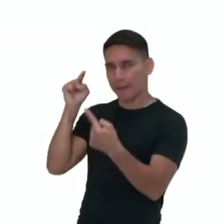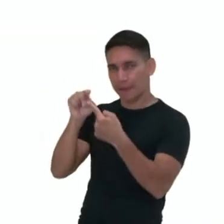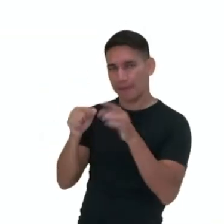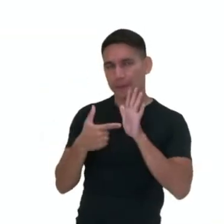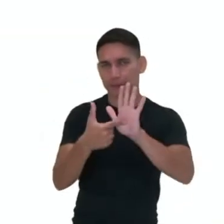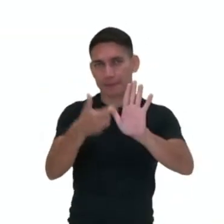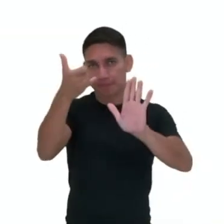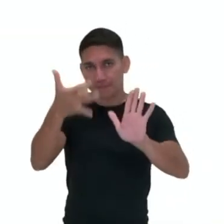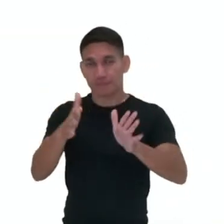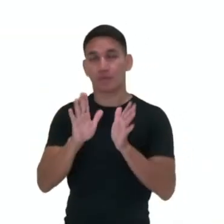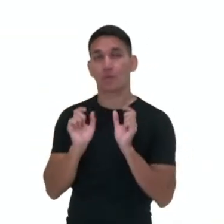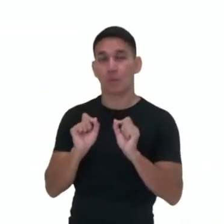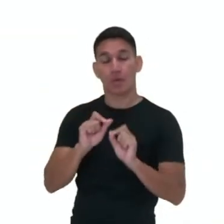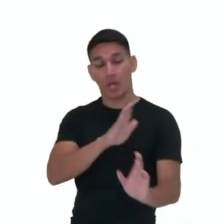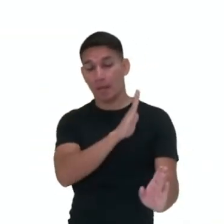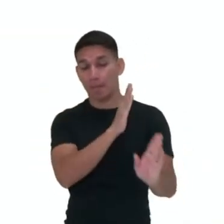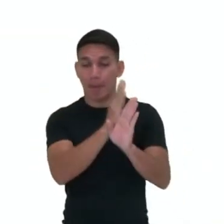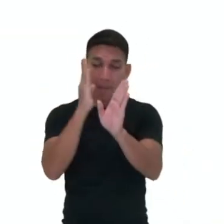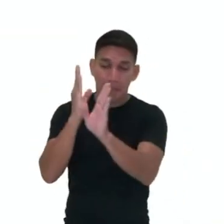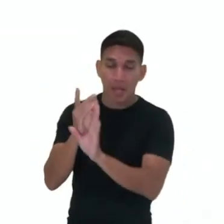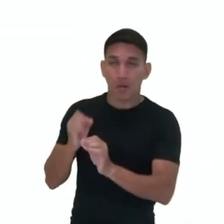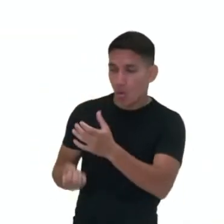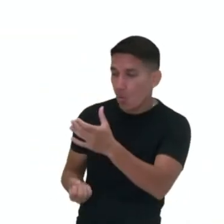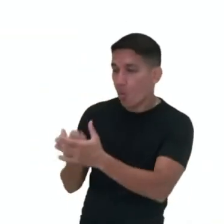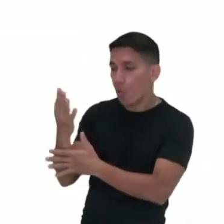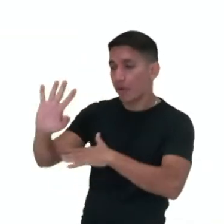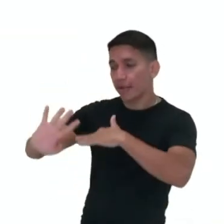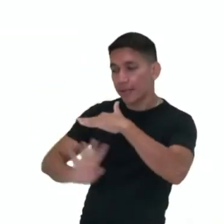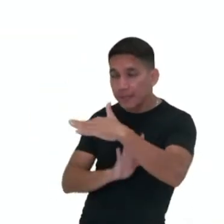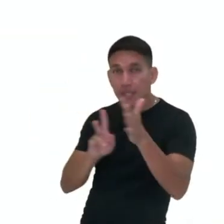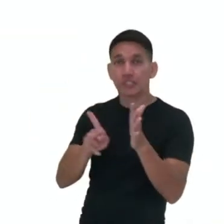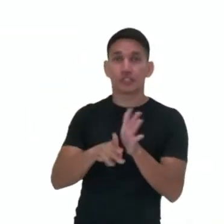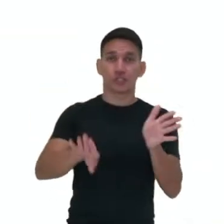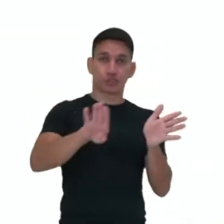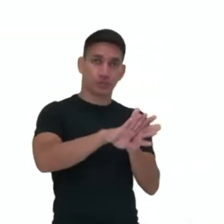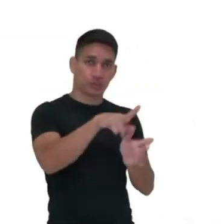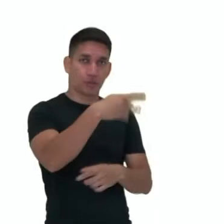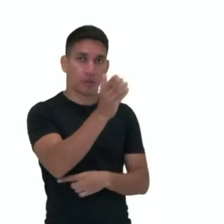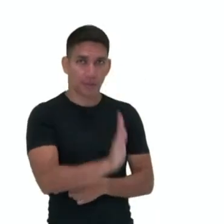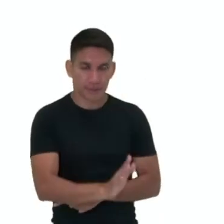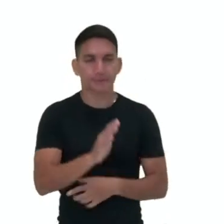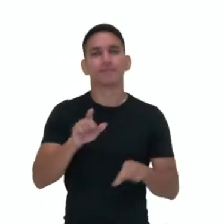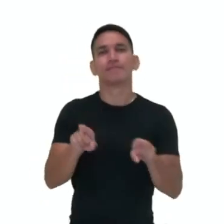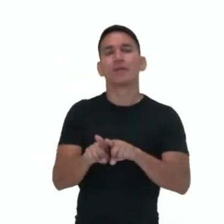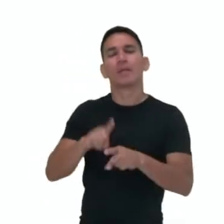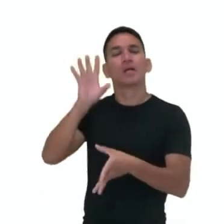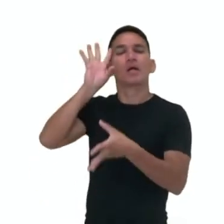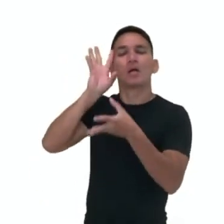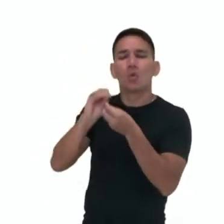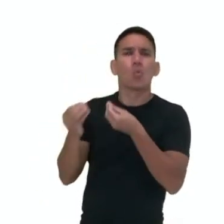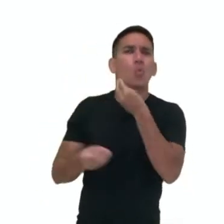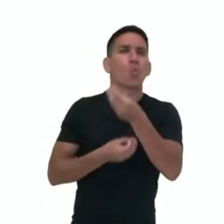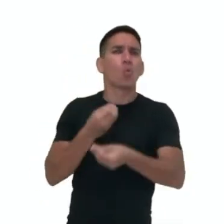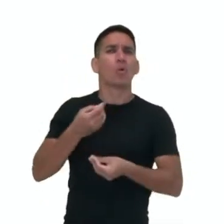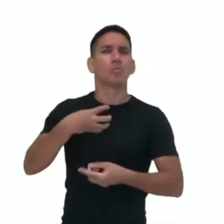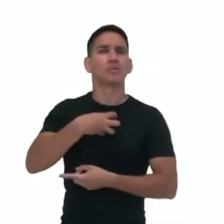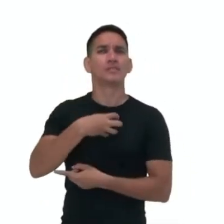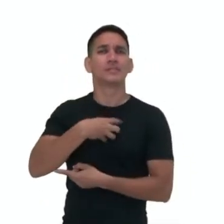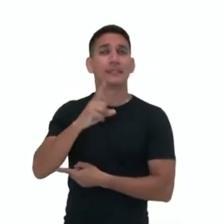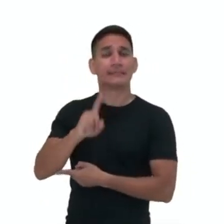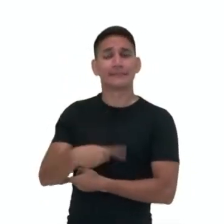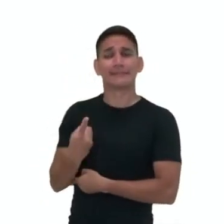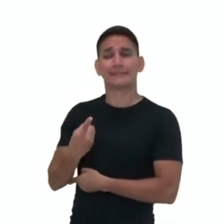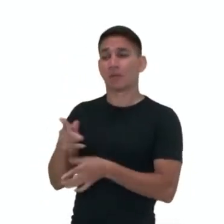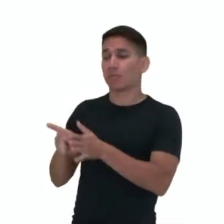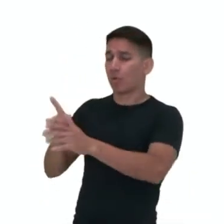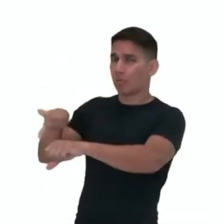aula é identificar a origem dos imigrantes, né, no nosso país e também compreender como é deixar o seu país